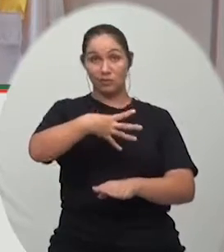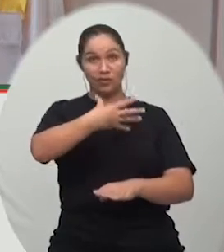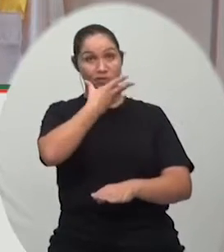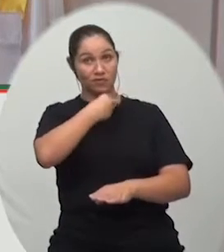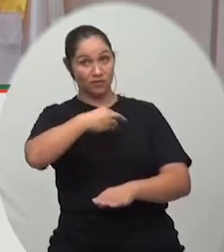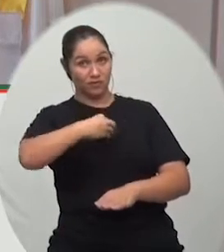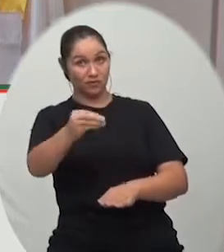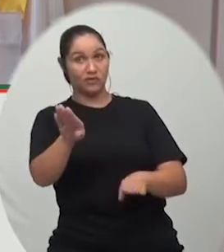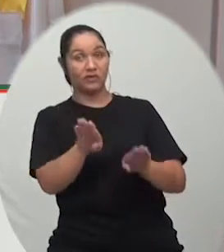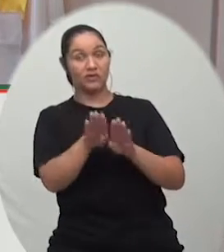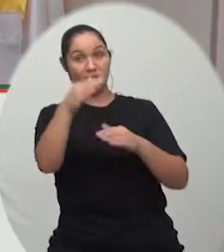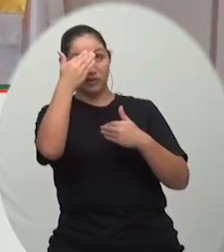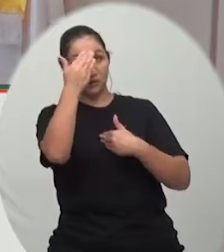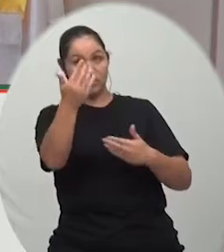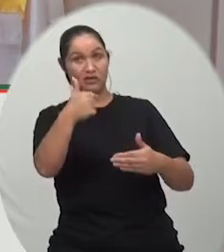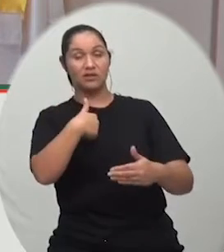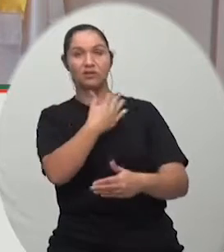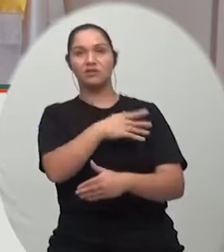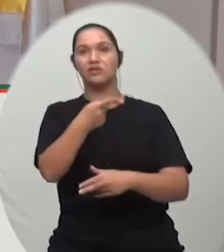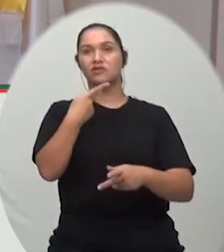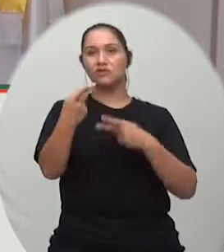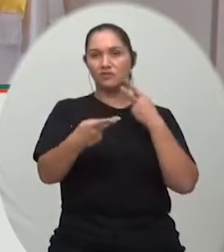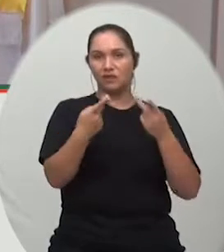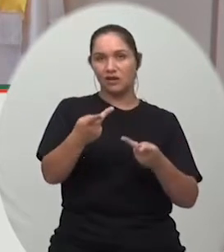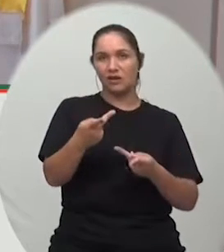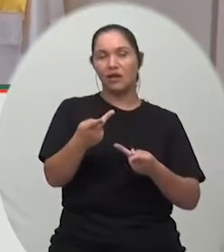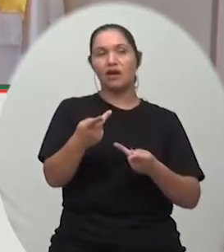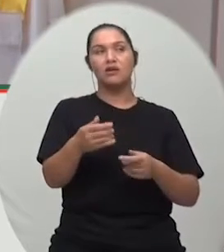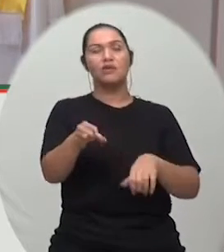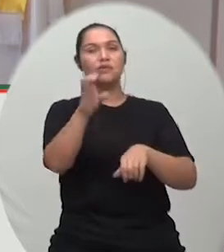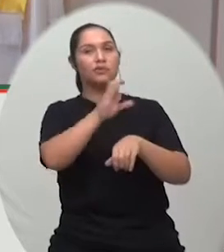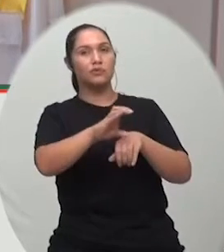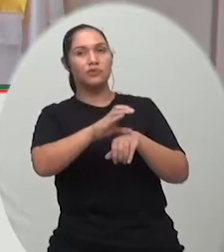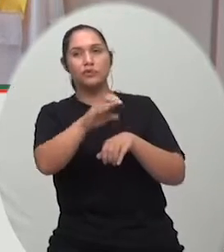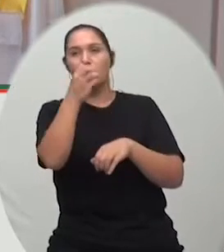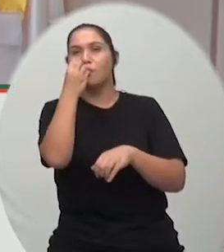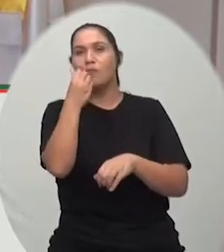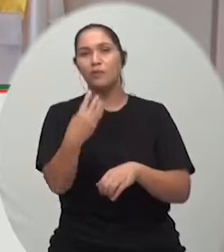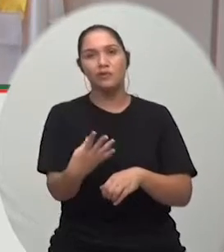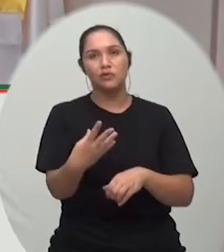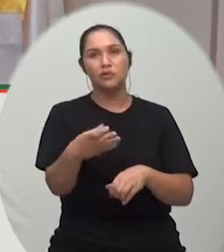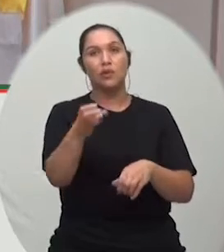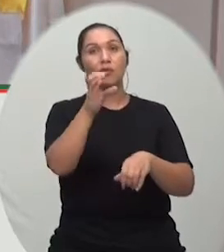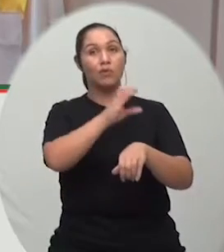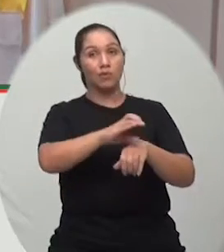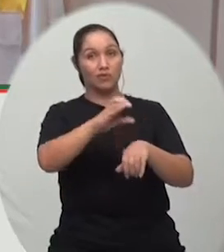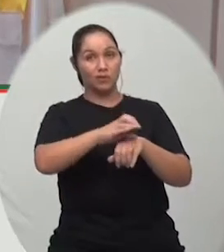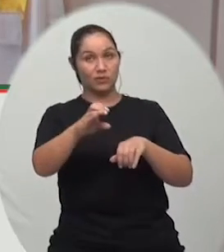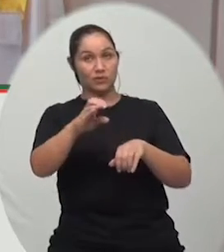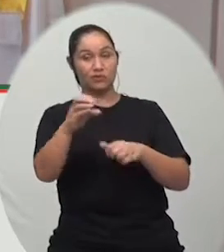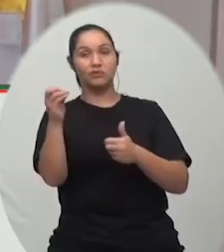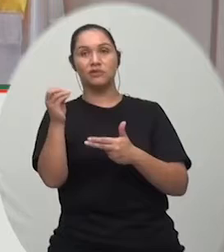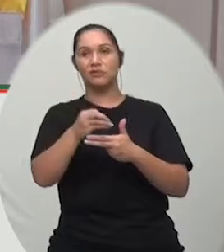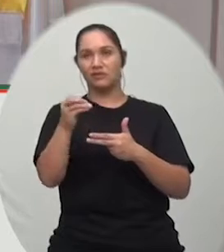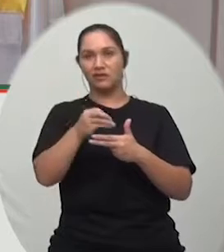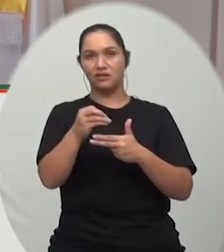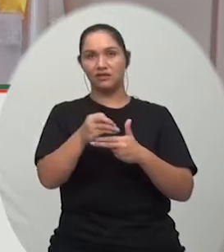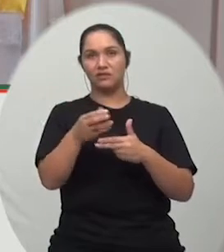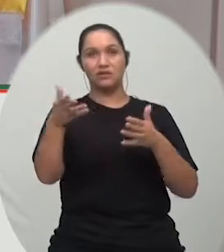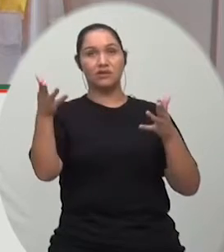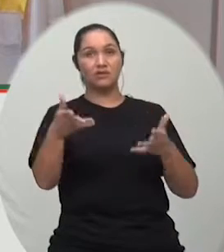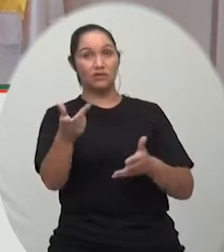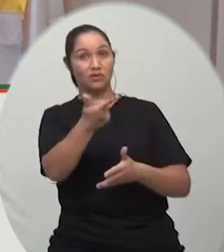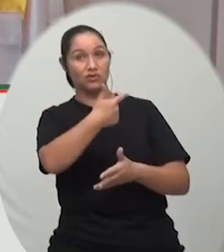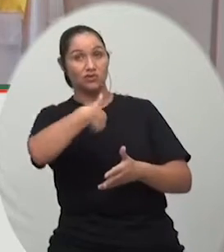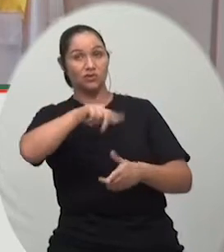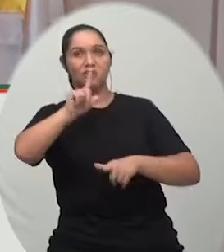graças ao curso oferecido e à qualidade do curso oferecido pela UNESC, até hoje nós estamos aí no mercado de